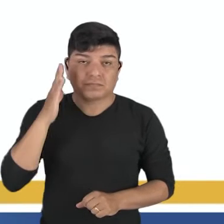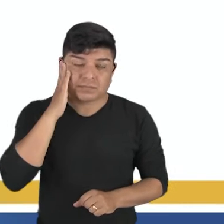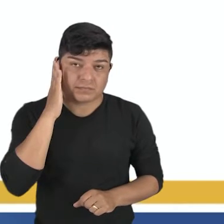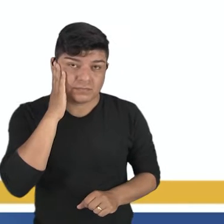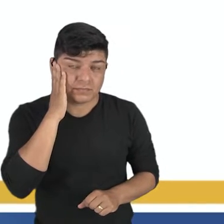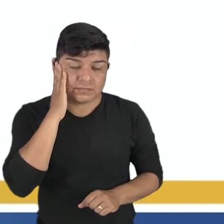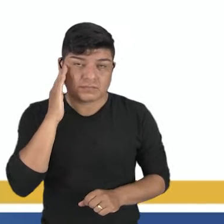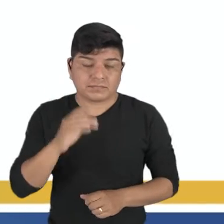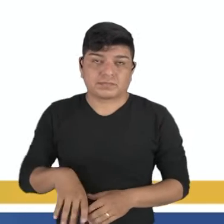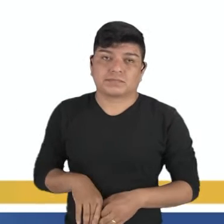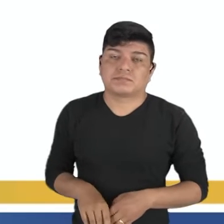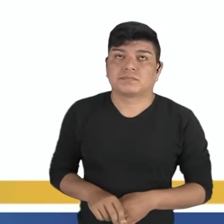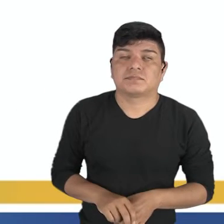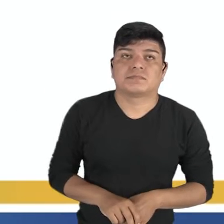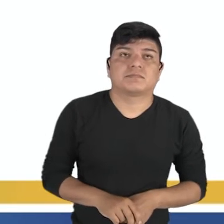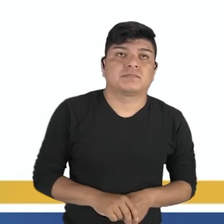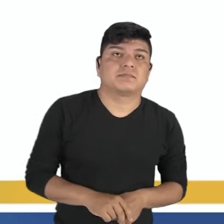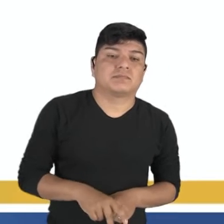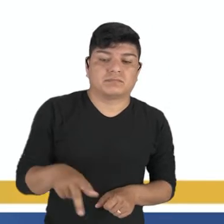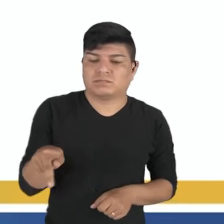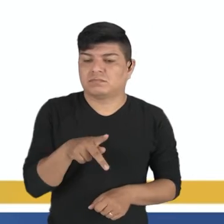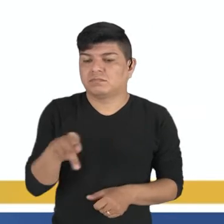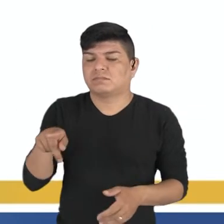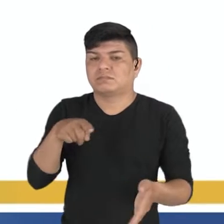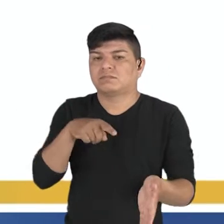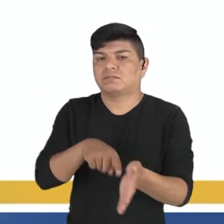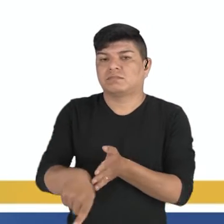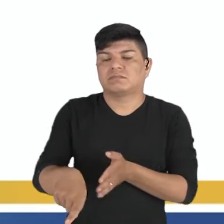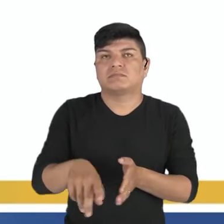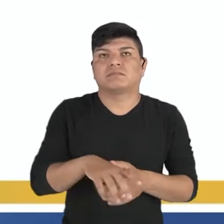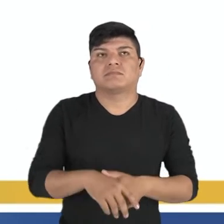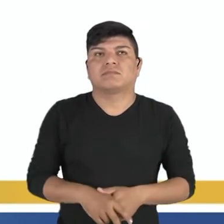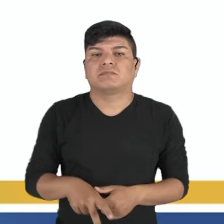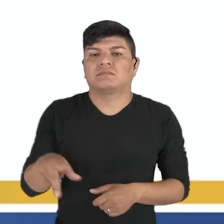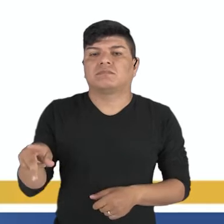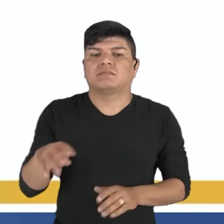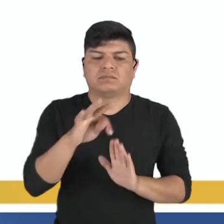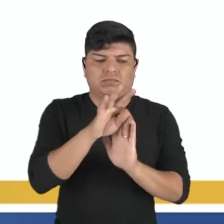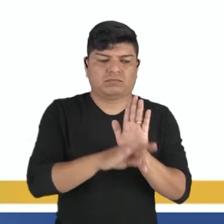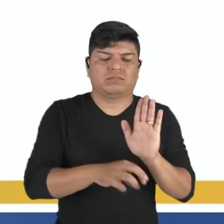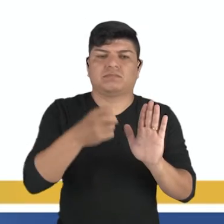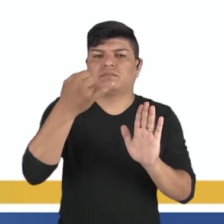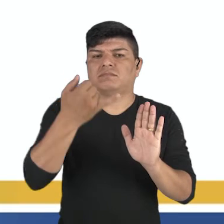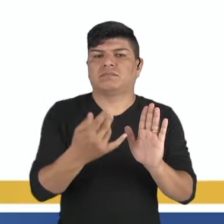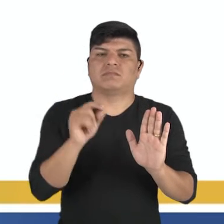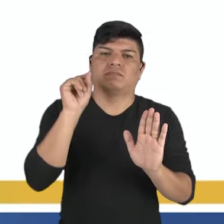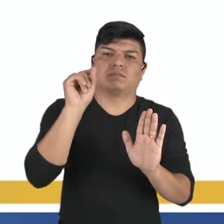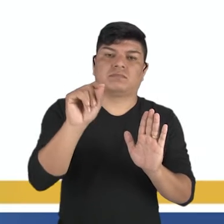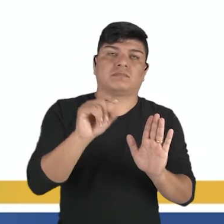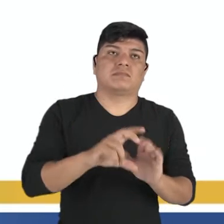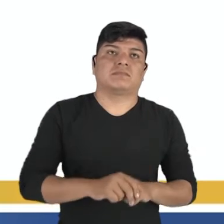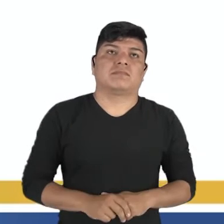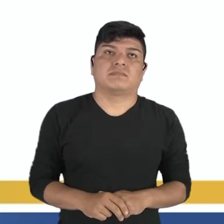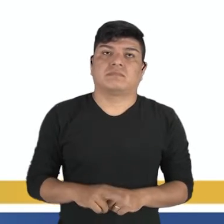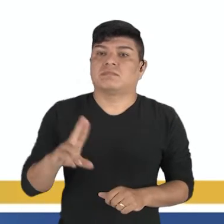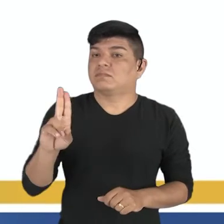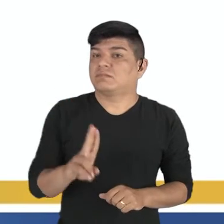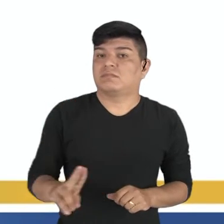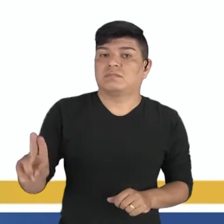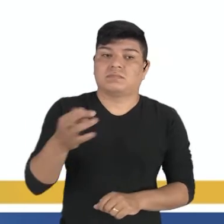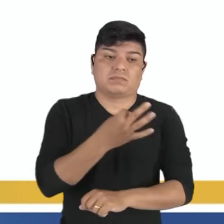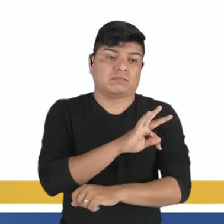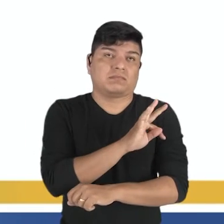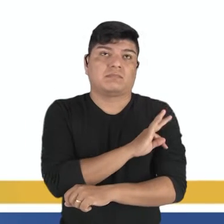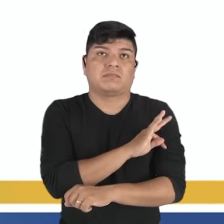Sabe? Quando o professor pergunta assim, o texto fala sobre o quê? Aí você vai usar a